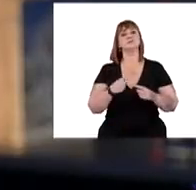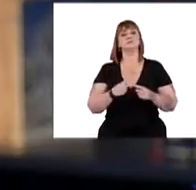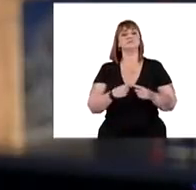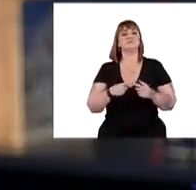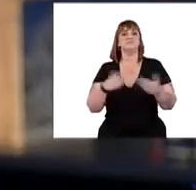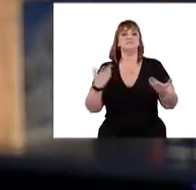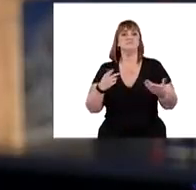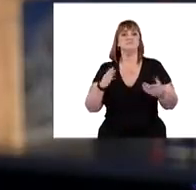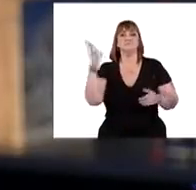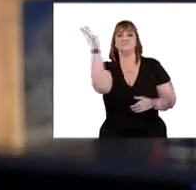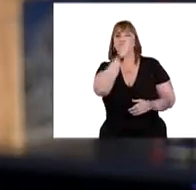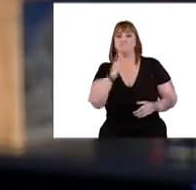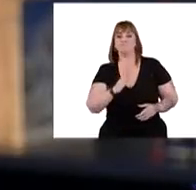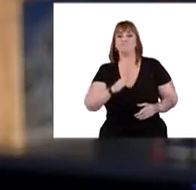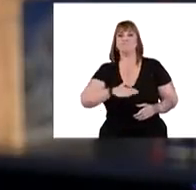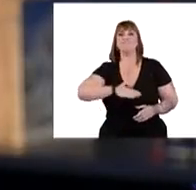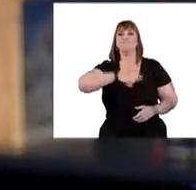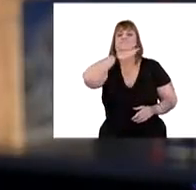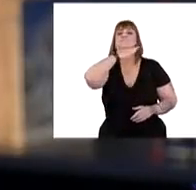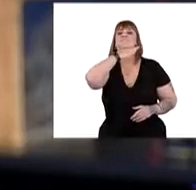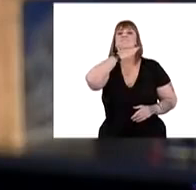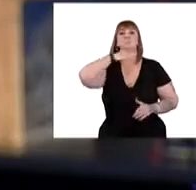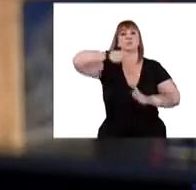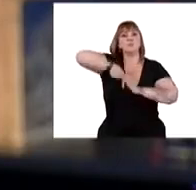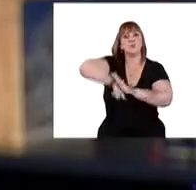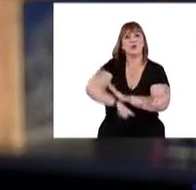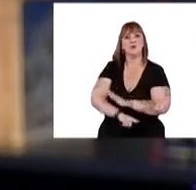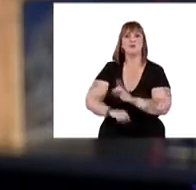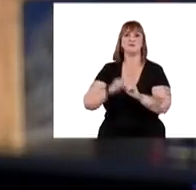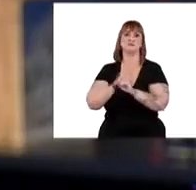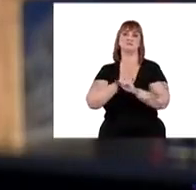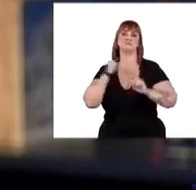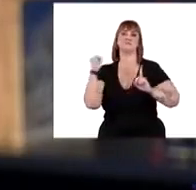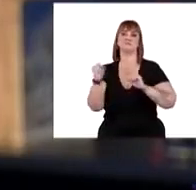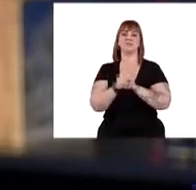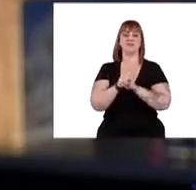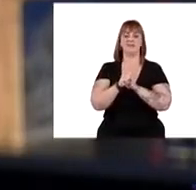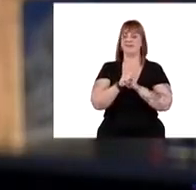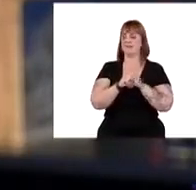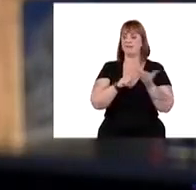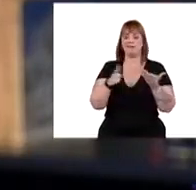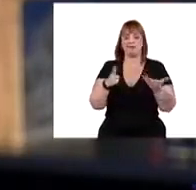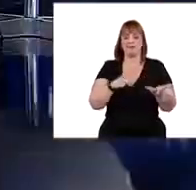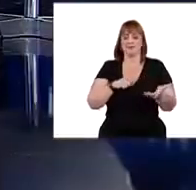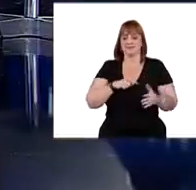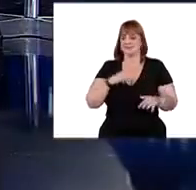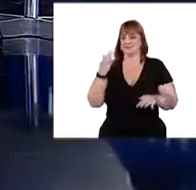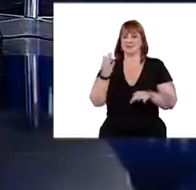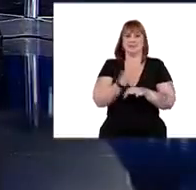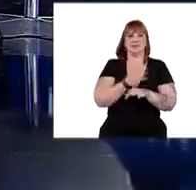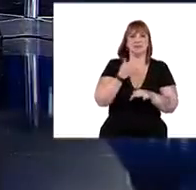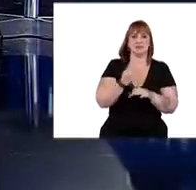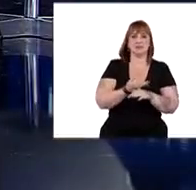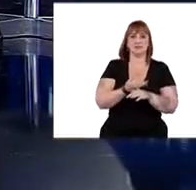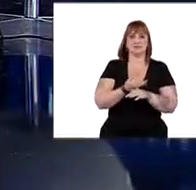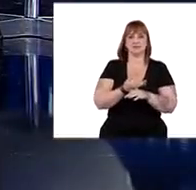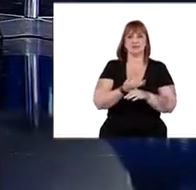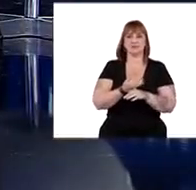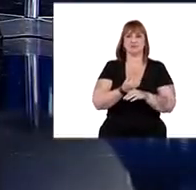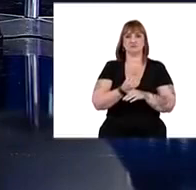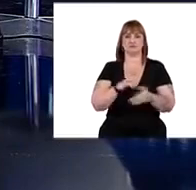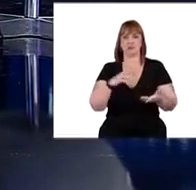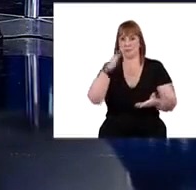Porque o Brasil está numa crise muito profunda, a sociedade muito desencantada, as pessoas estão com muito descrédito